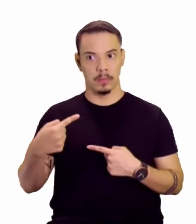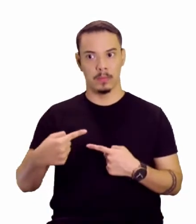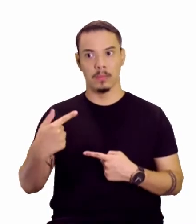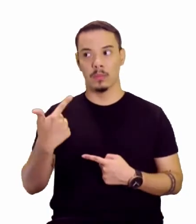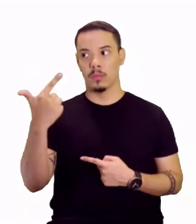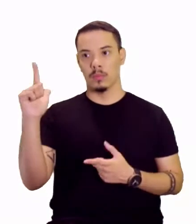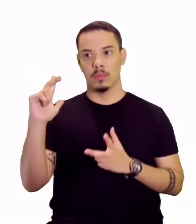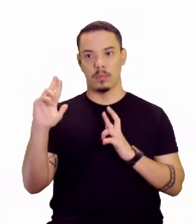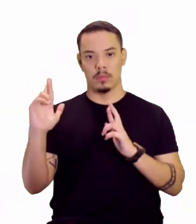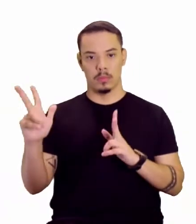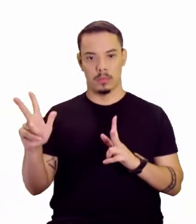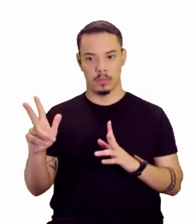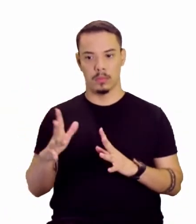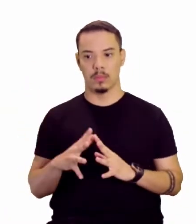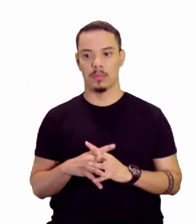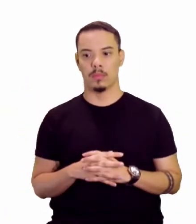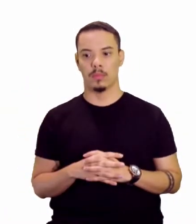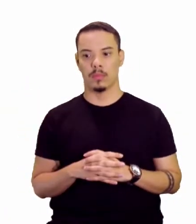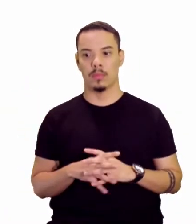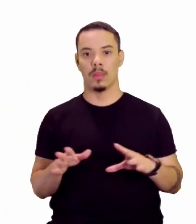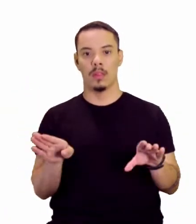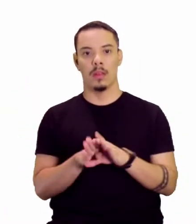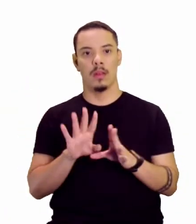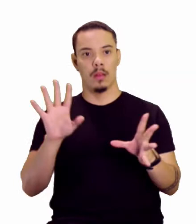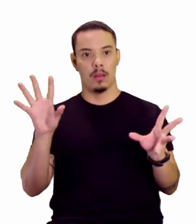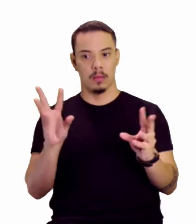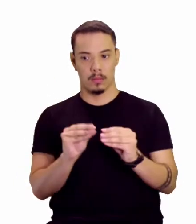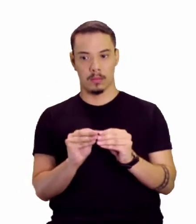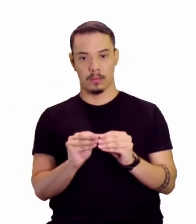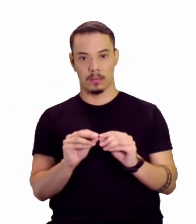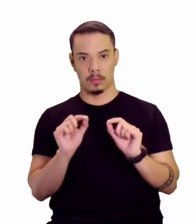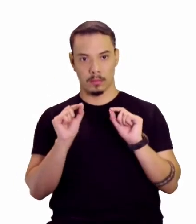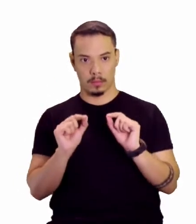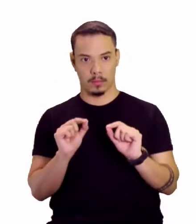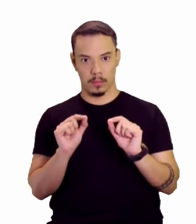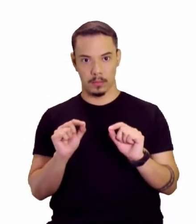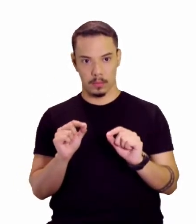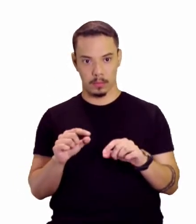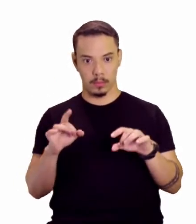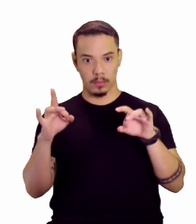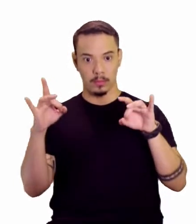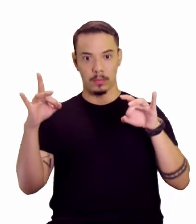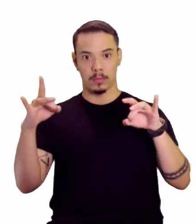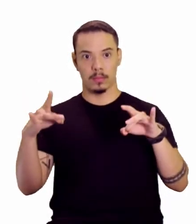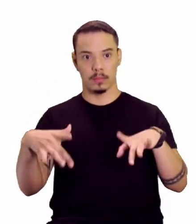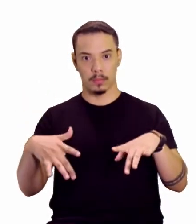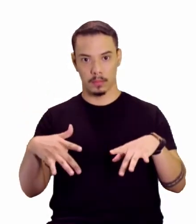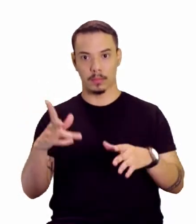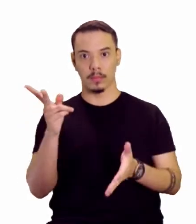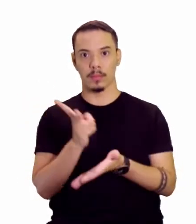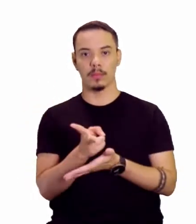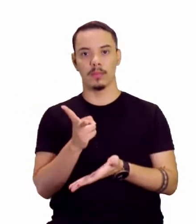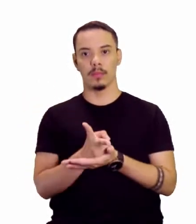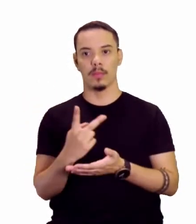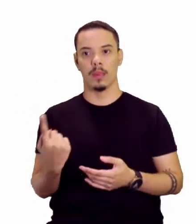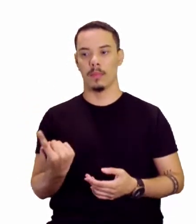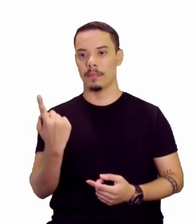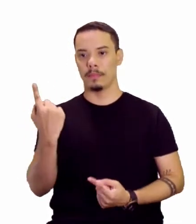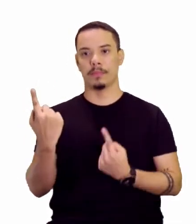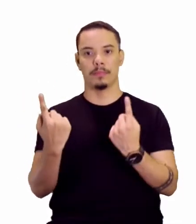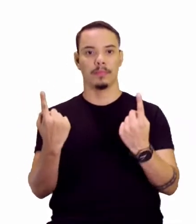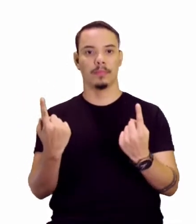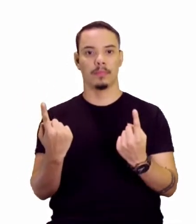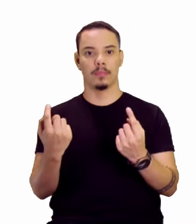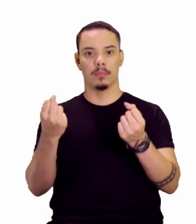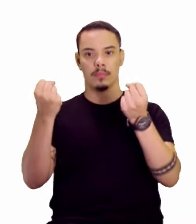coisa, né, Décio? E também, olha só a conclusão aqui, ó. Abandonado à mesma altura, né? O corpo leve e o pesado